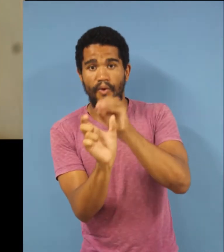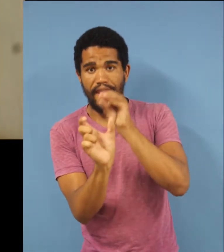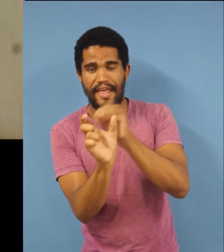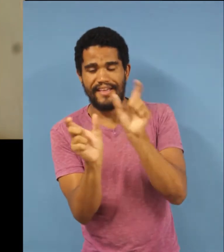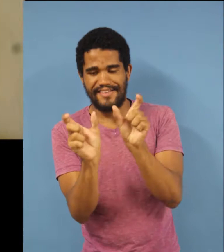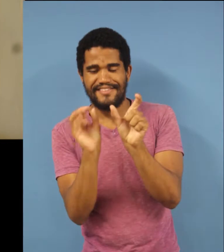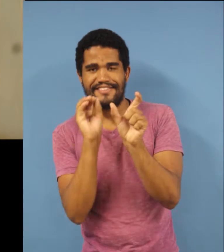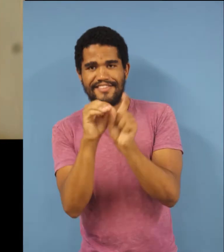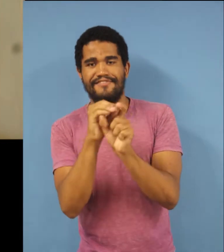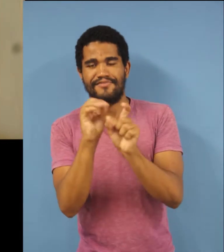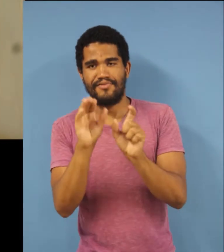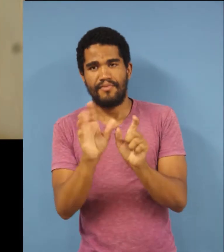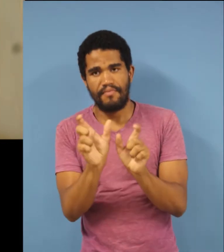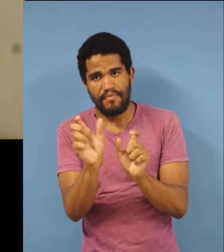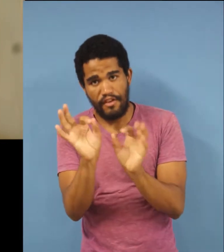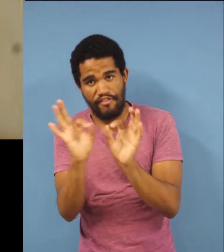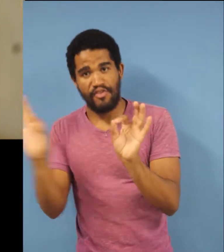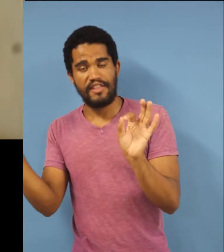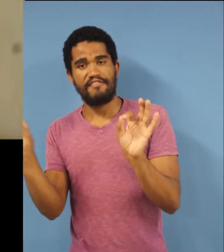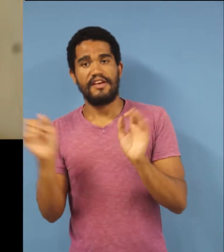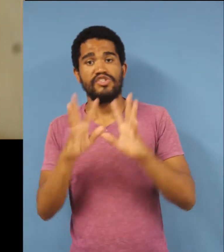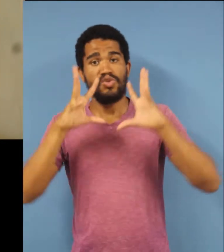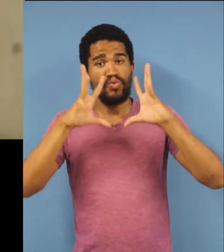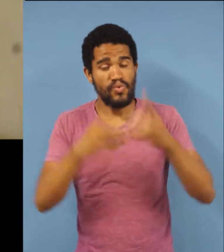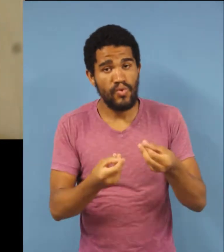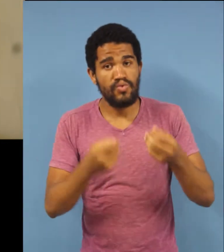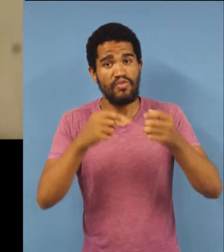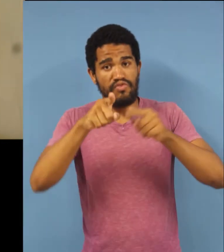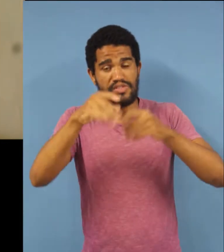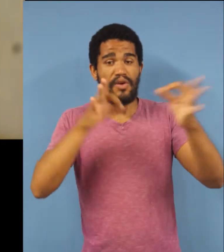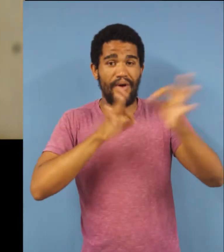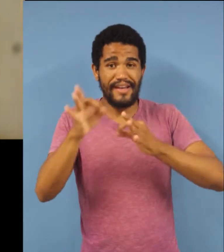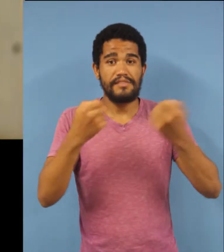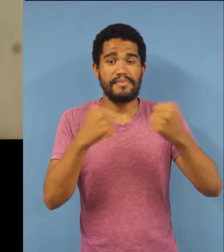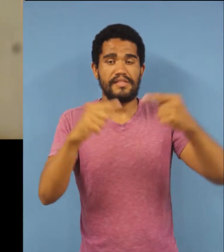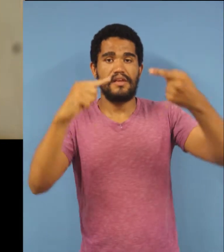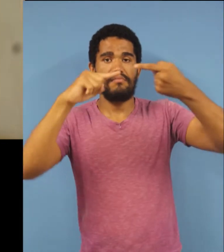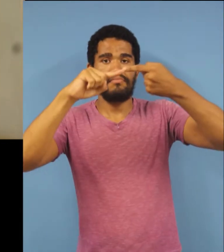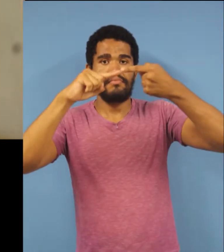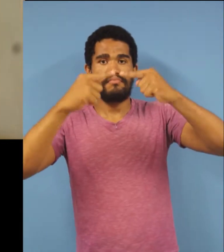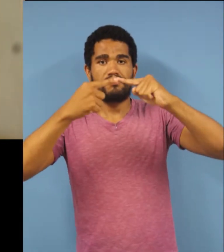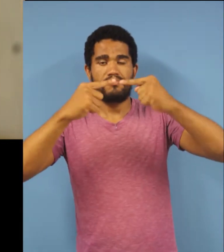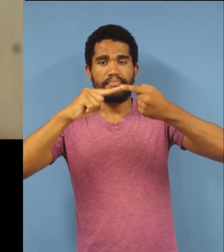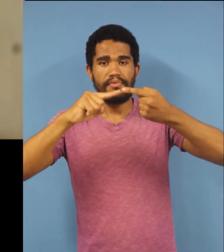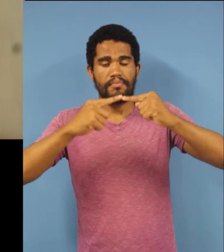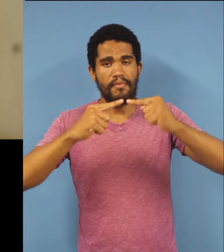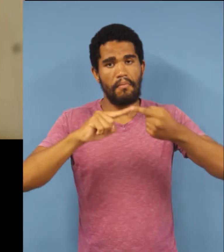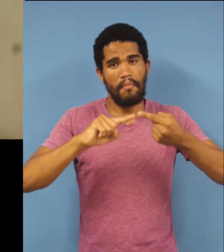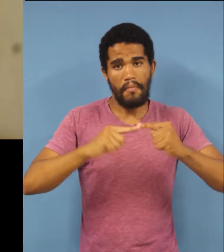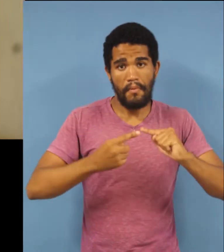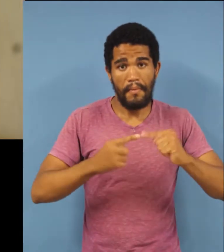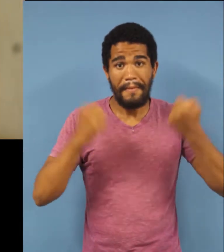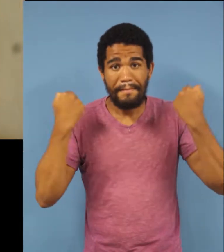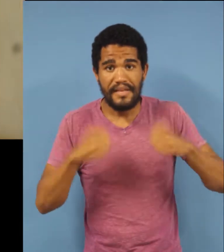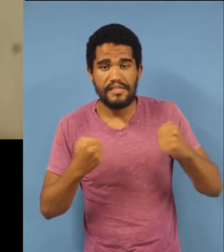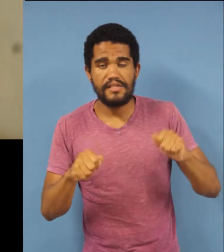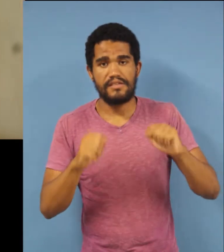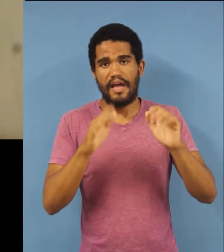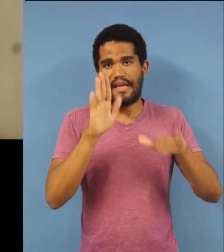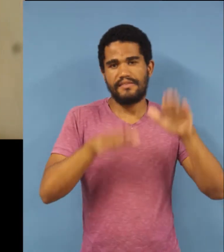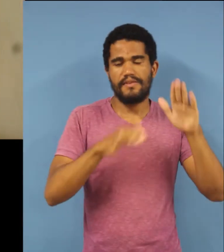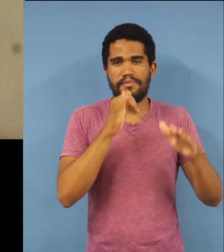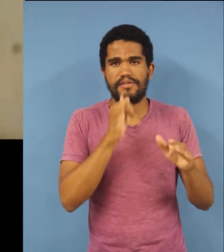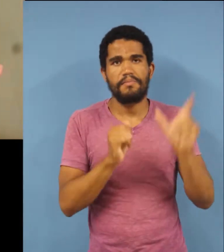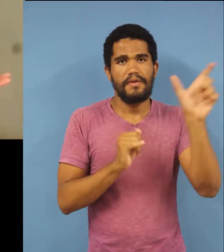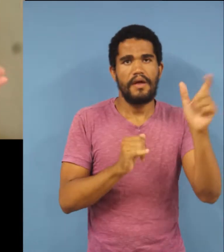de sentido. Todos os parágrafos, todas as frases que a gente constrói tem que ter relação de sentido. Pode ser de oposição, mas tem que ter relação